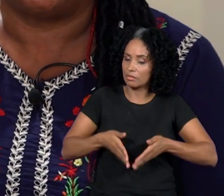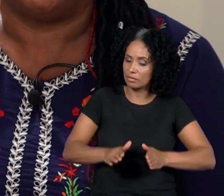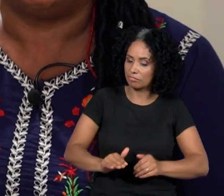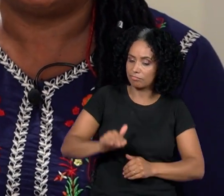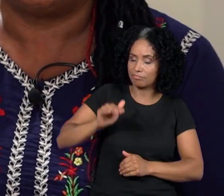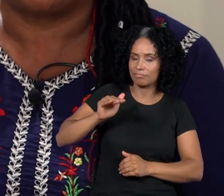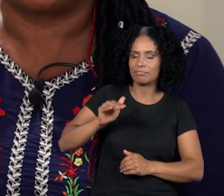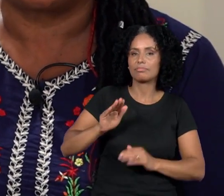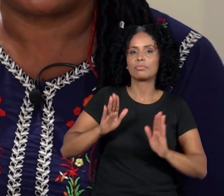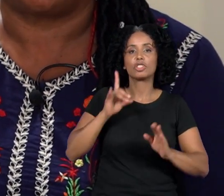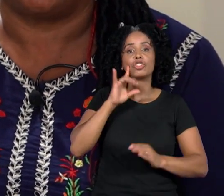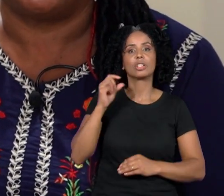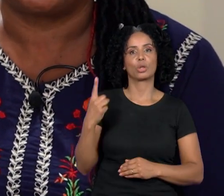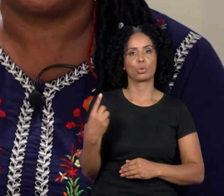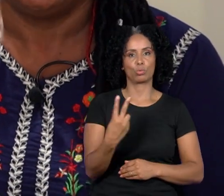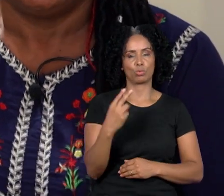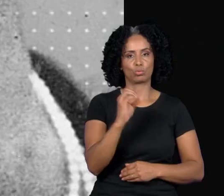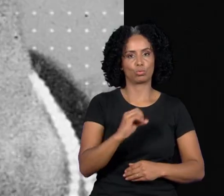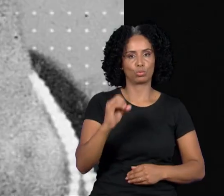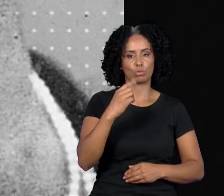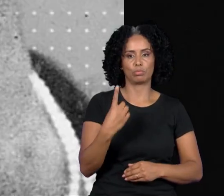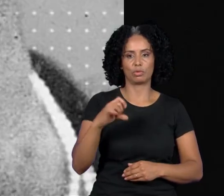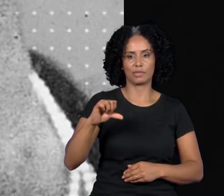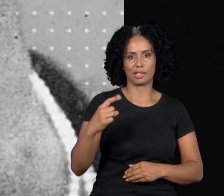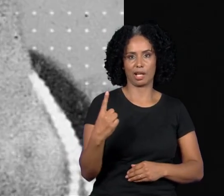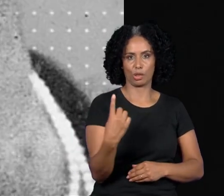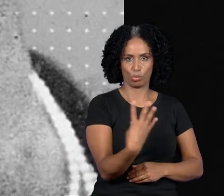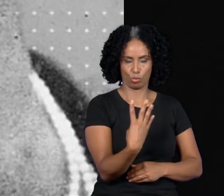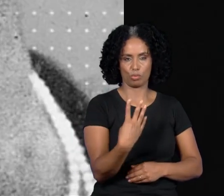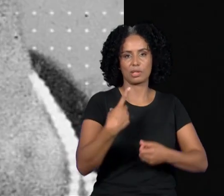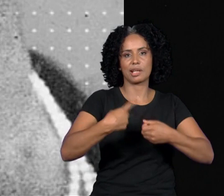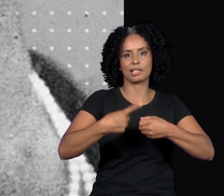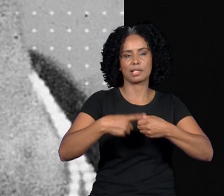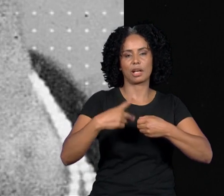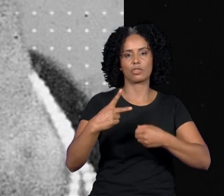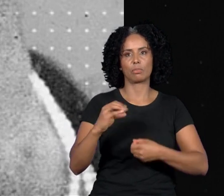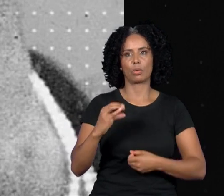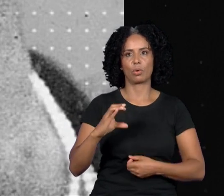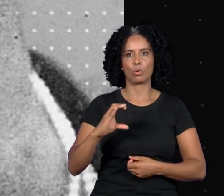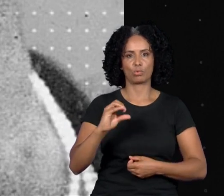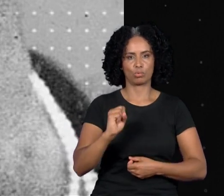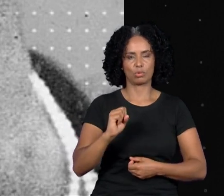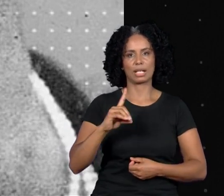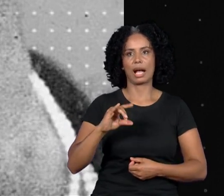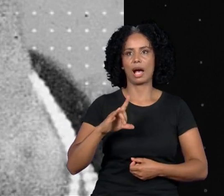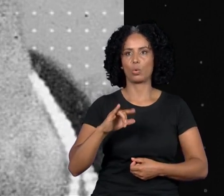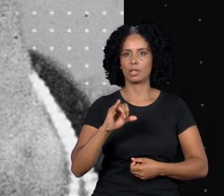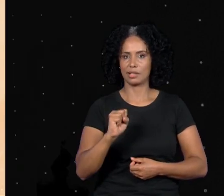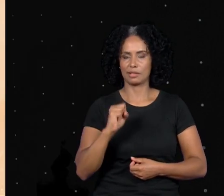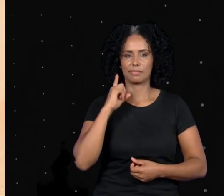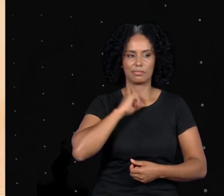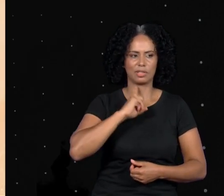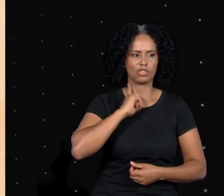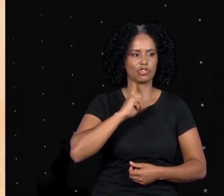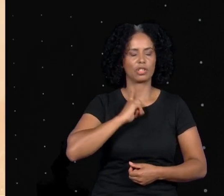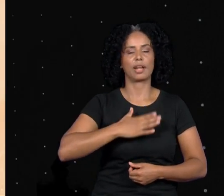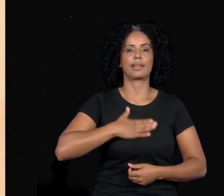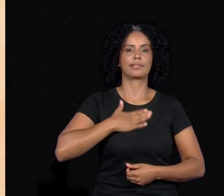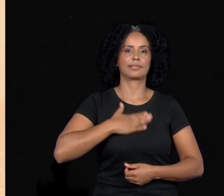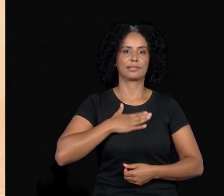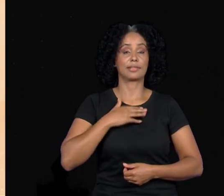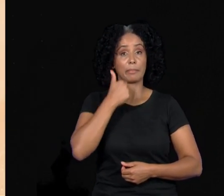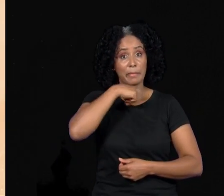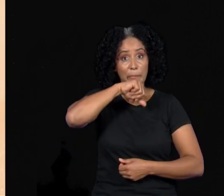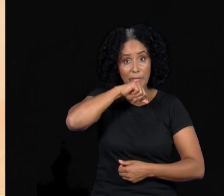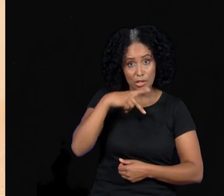12 de outubro de 1914, na cidade de Poços de Caldas, Minas Gerais. Né? E as mães dela,